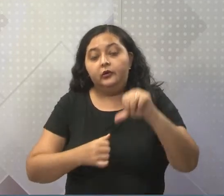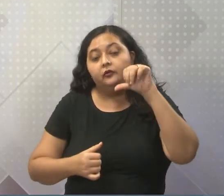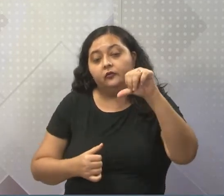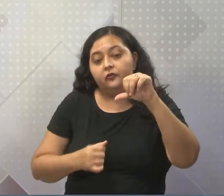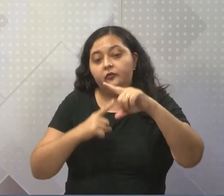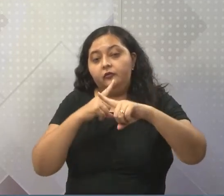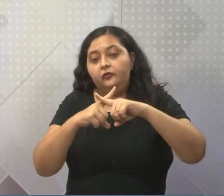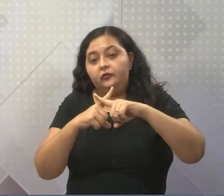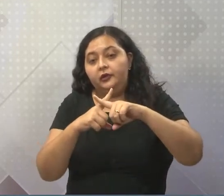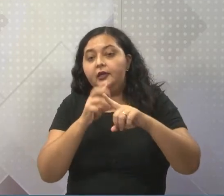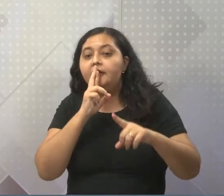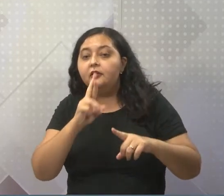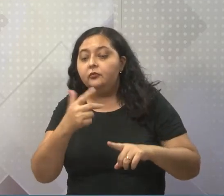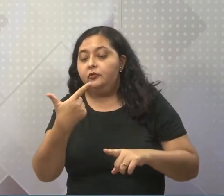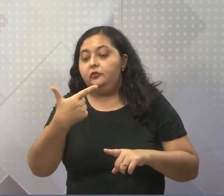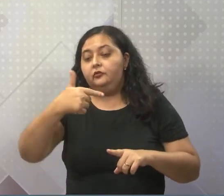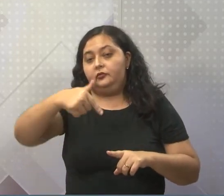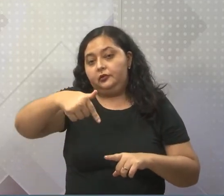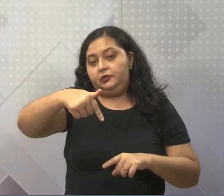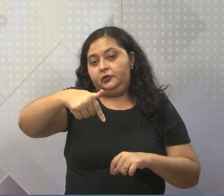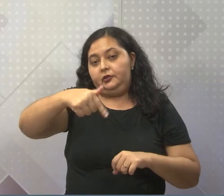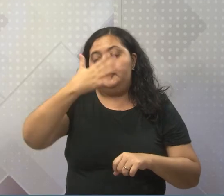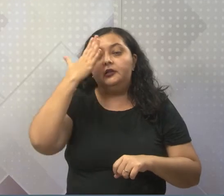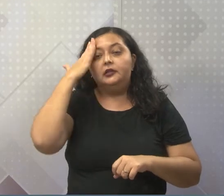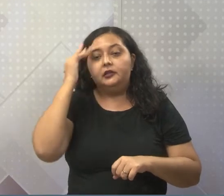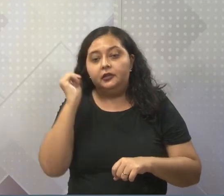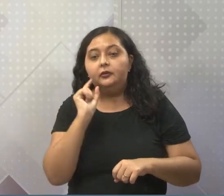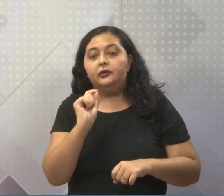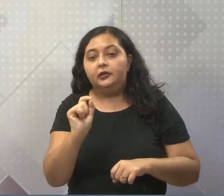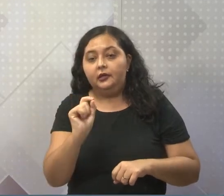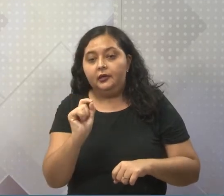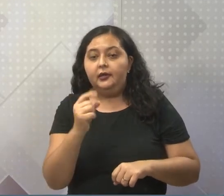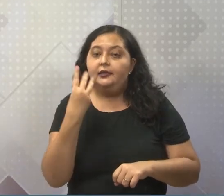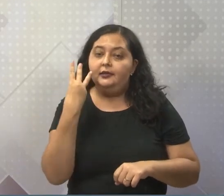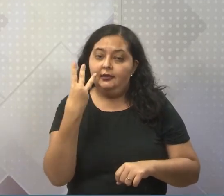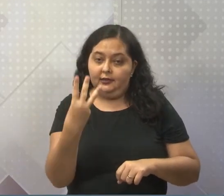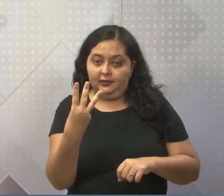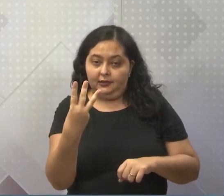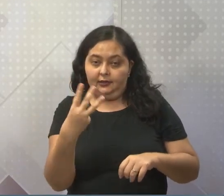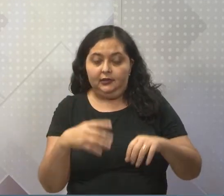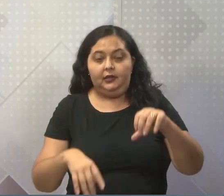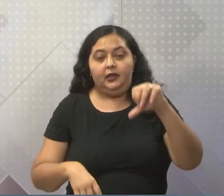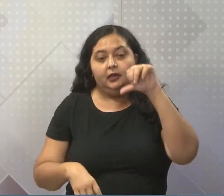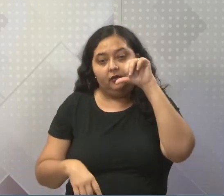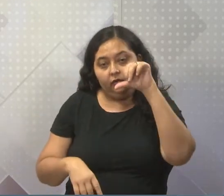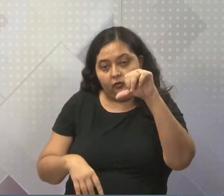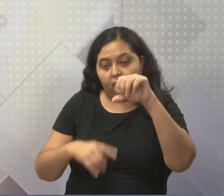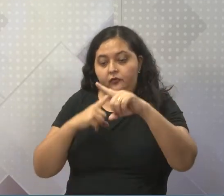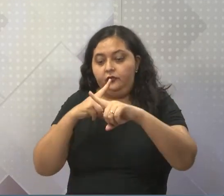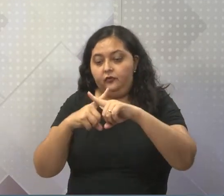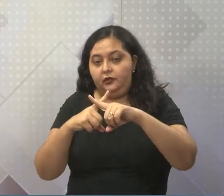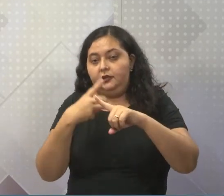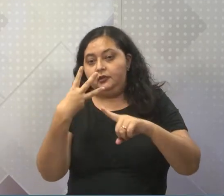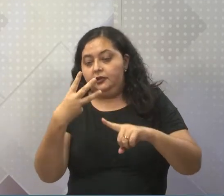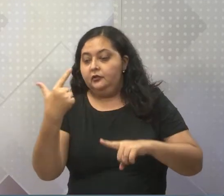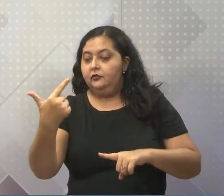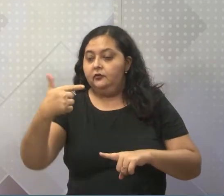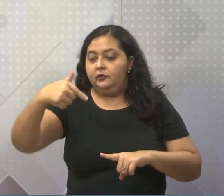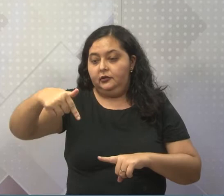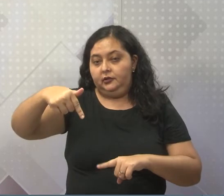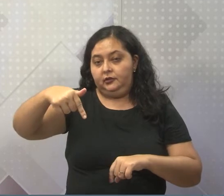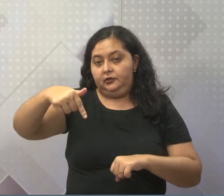me dá 27? A gente sabe que 3 vezes 9,